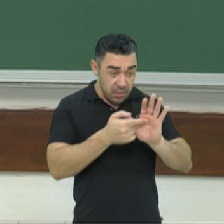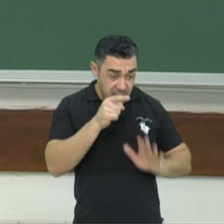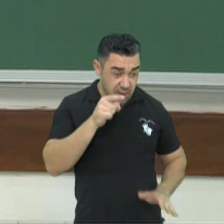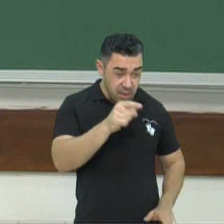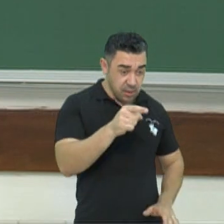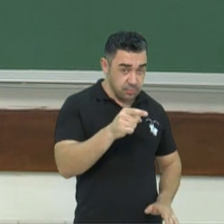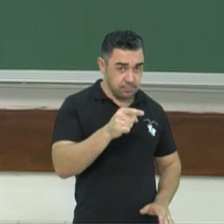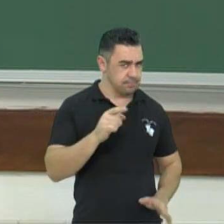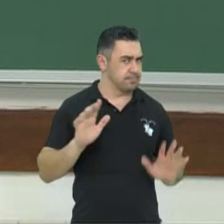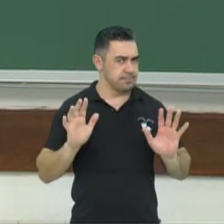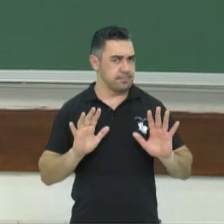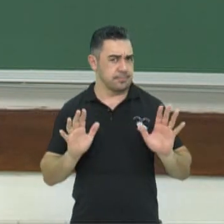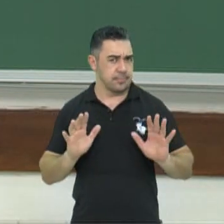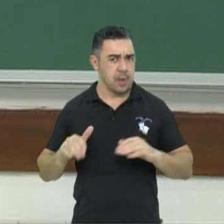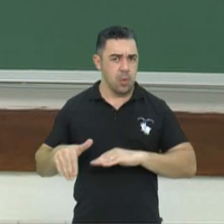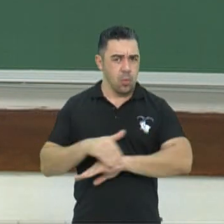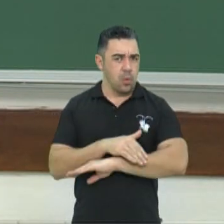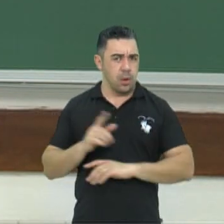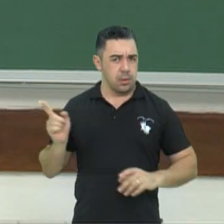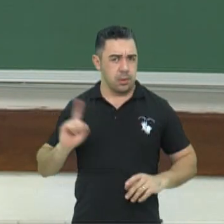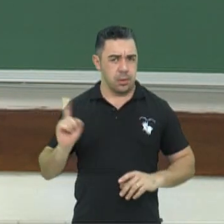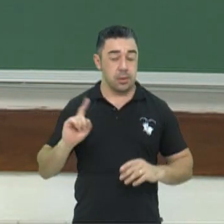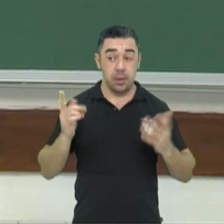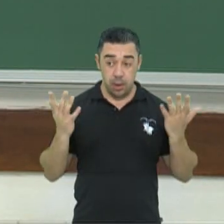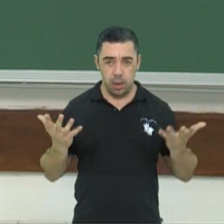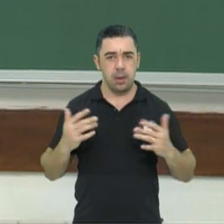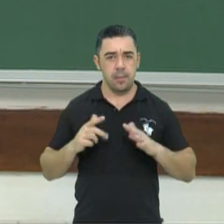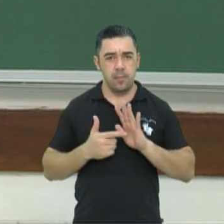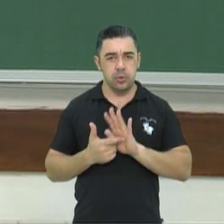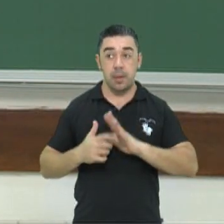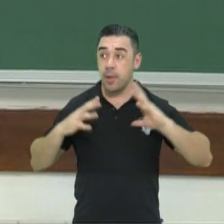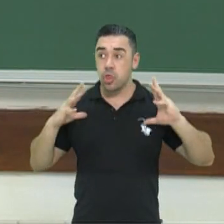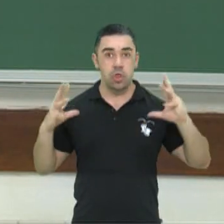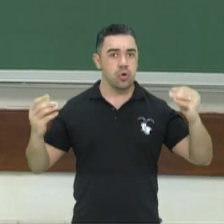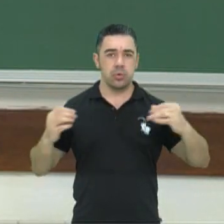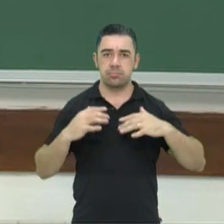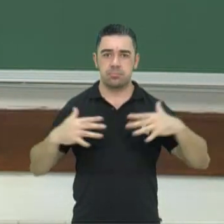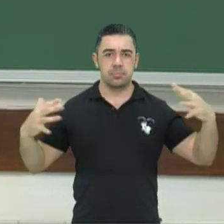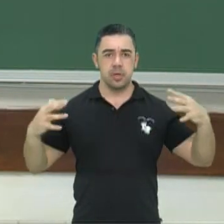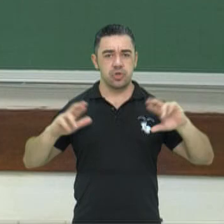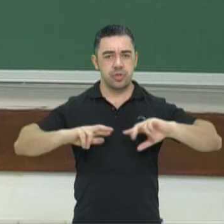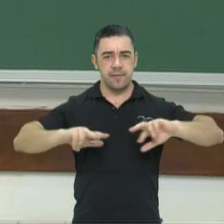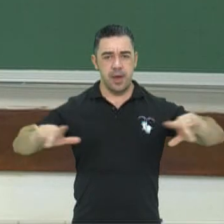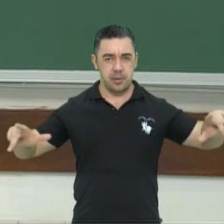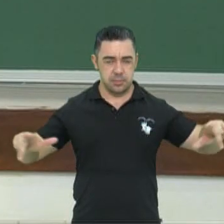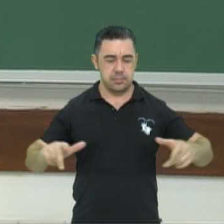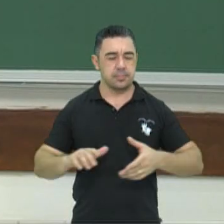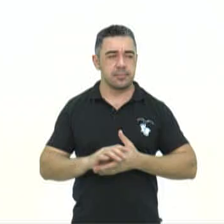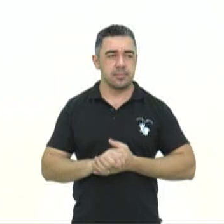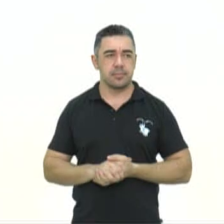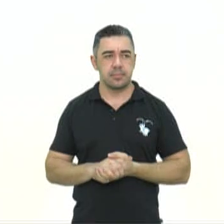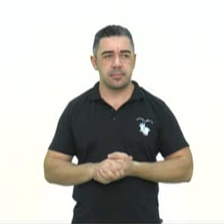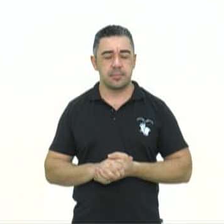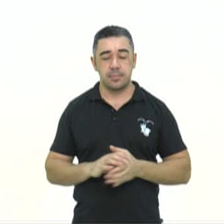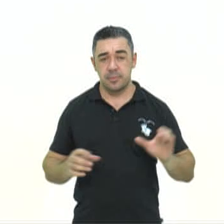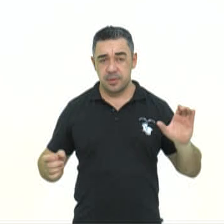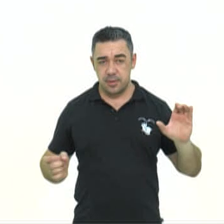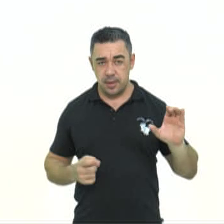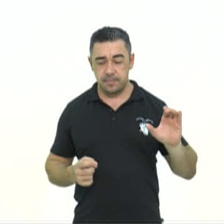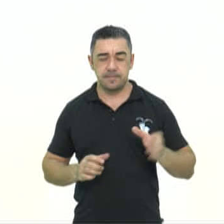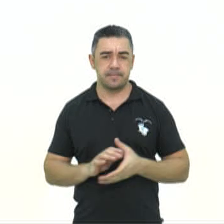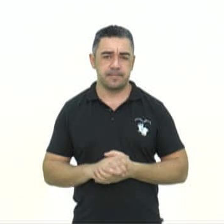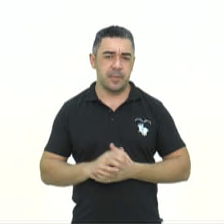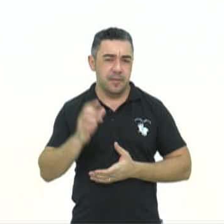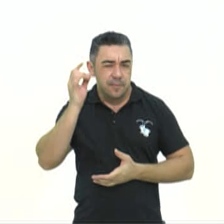O artista que vai para a rua, não. Ele quer mostrar para todo mundo, para públicos diversos, né? Alternativa C.